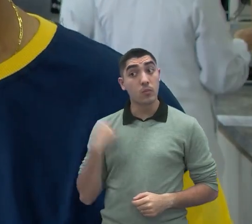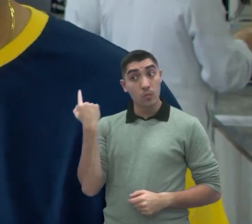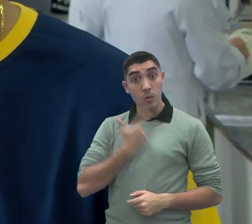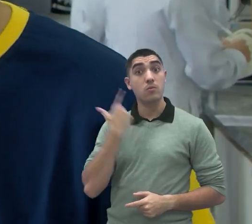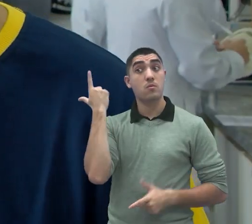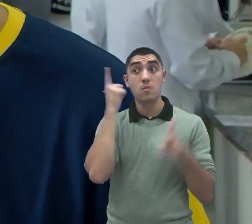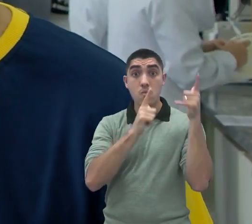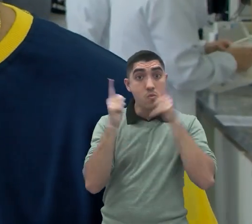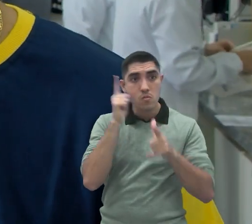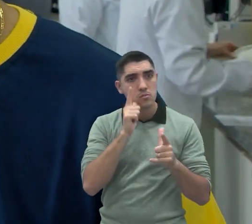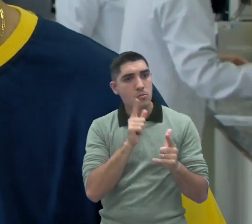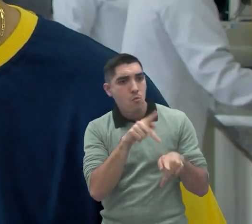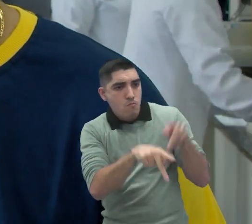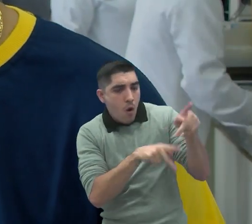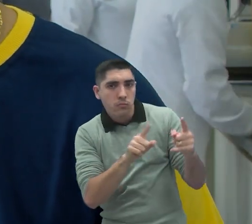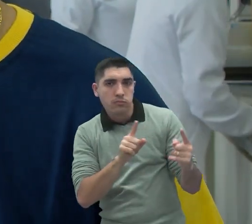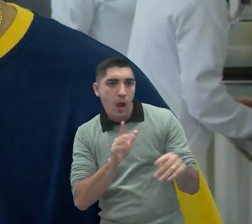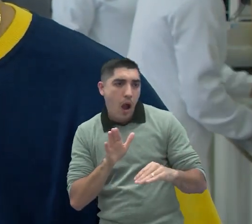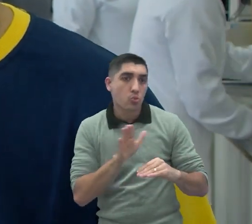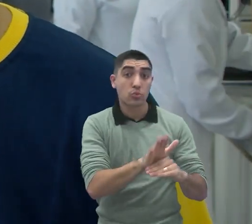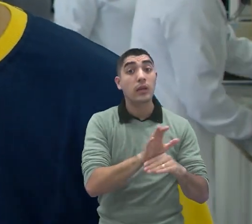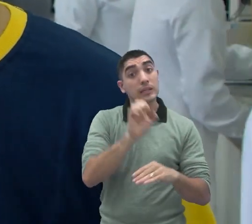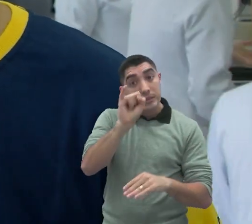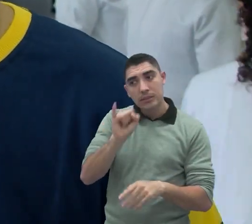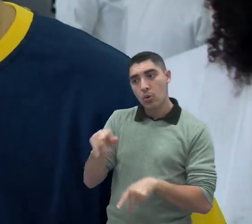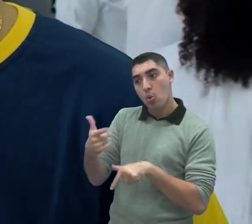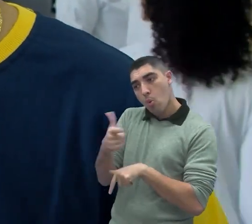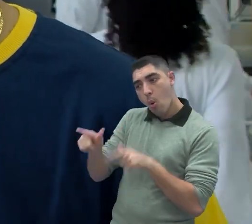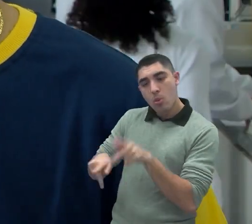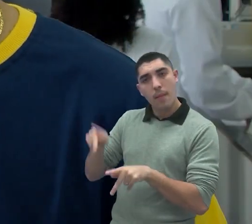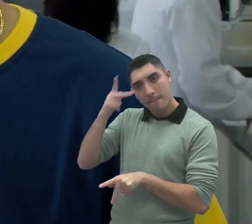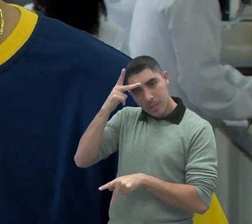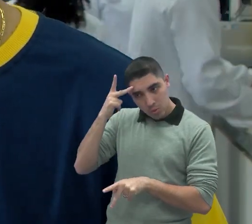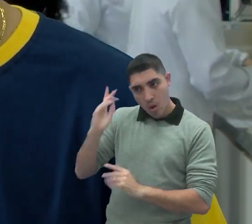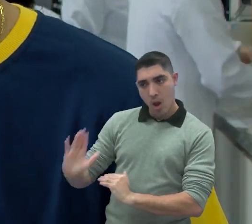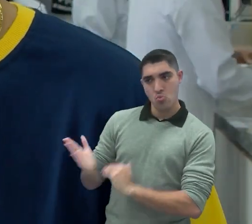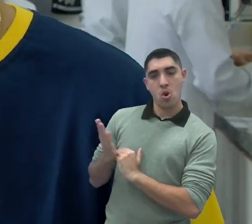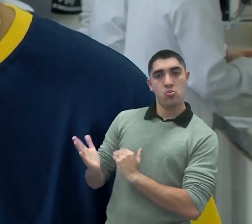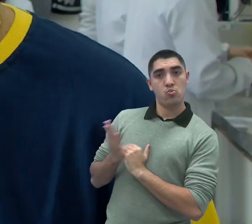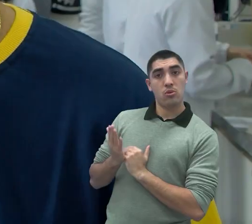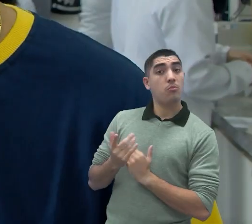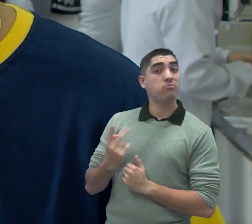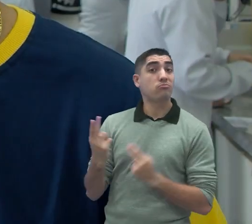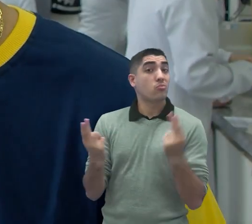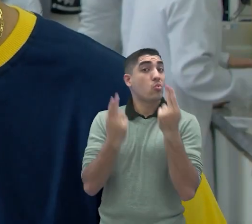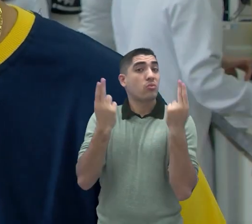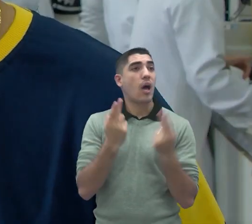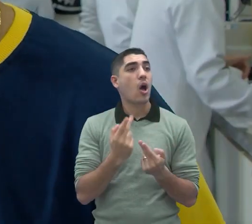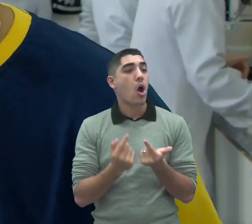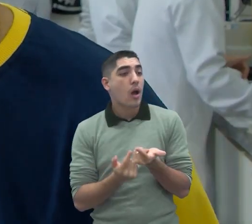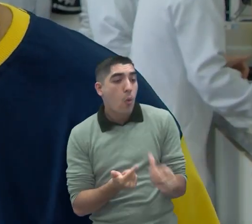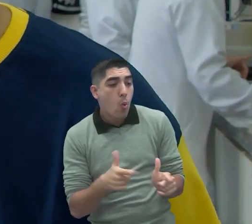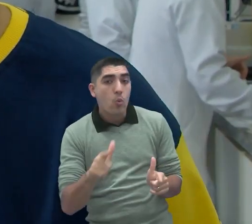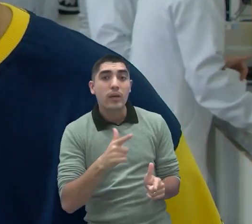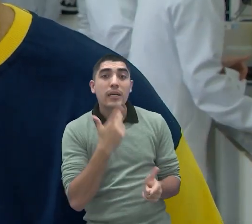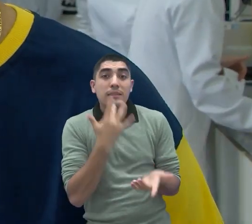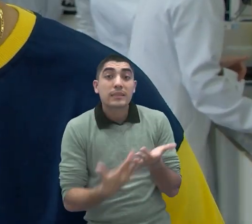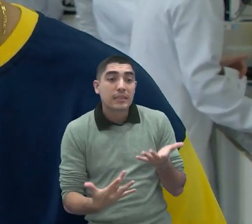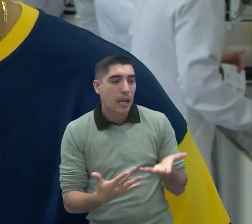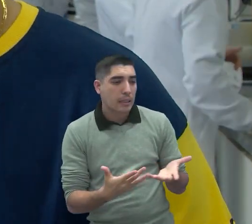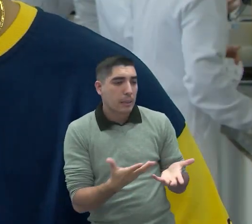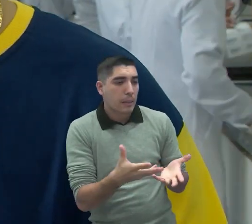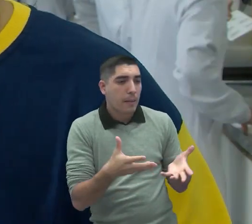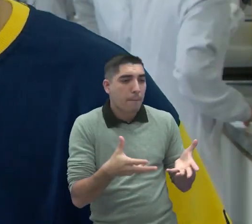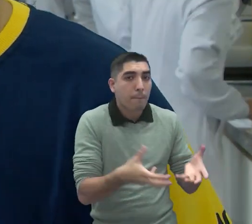conseguir garantir o atendimento da população se a gente contar com a ajuda da população, já que não tem uma outra forma do banco de sangue obter a